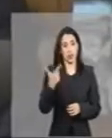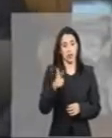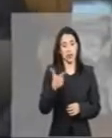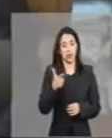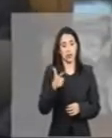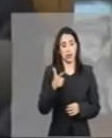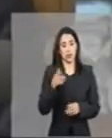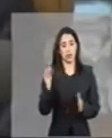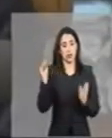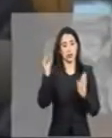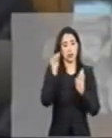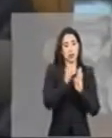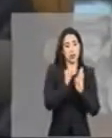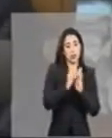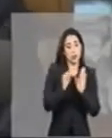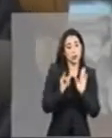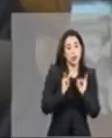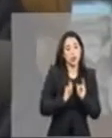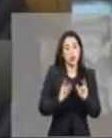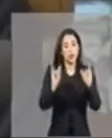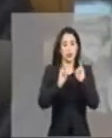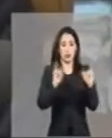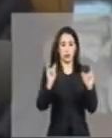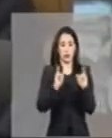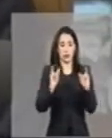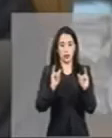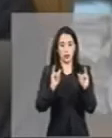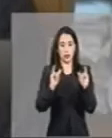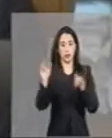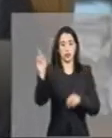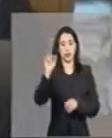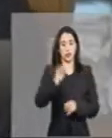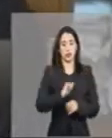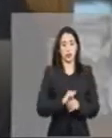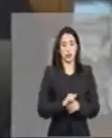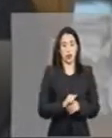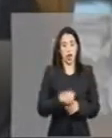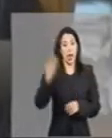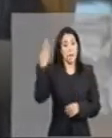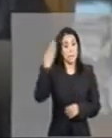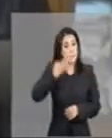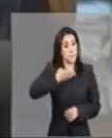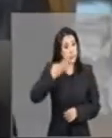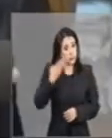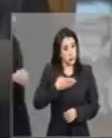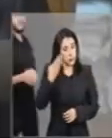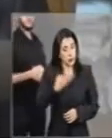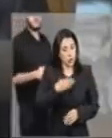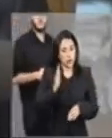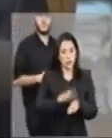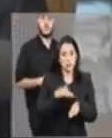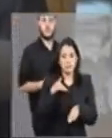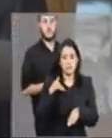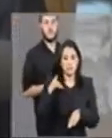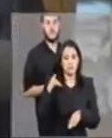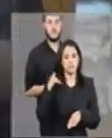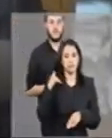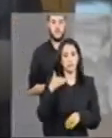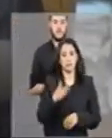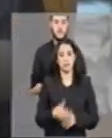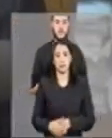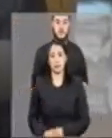elemento informativo, aquele elemento instrutório, aquela prova, mas não